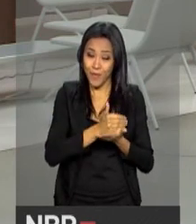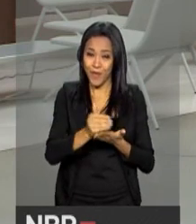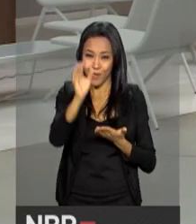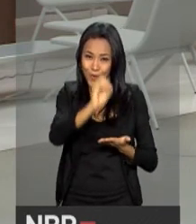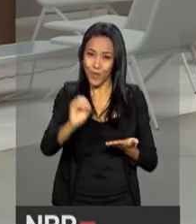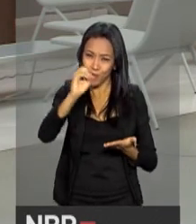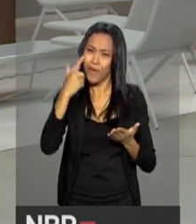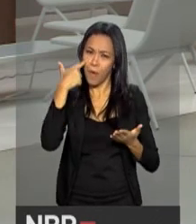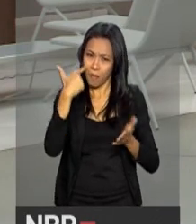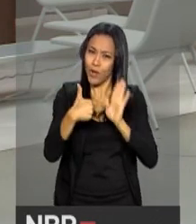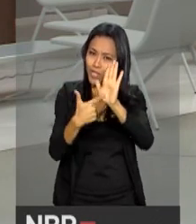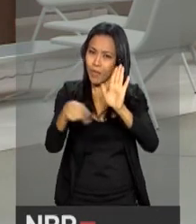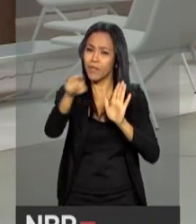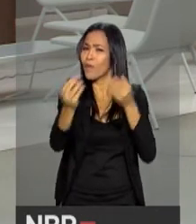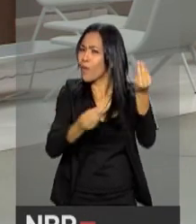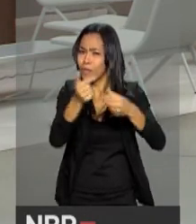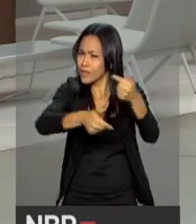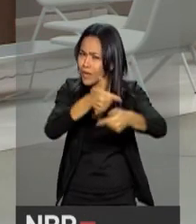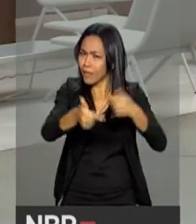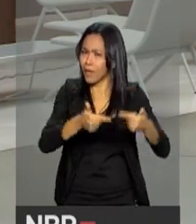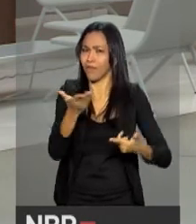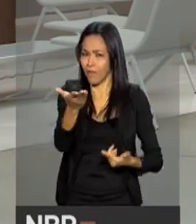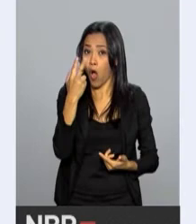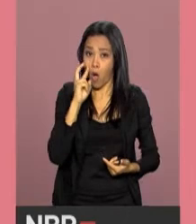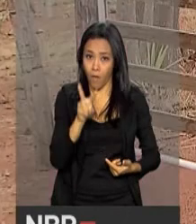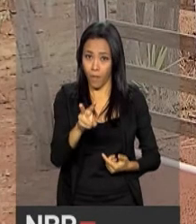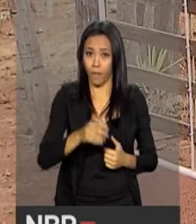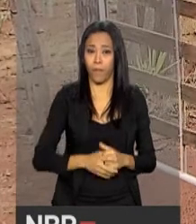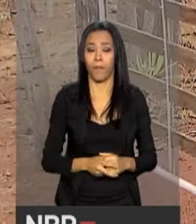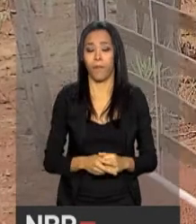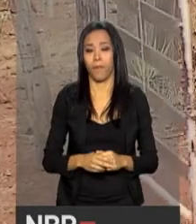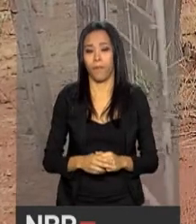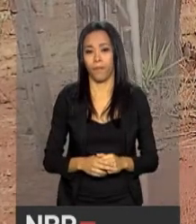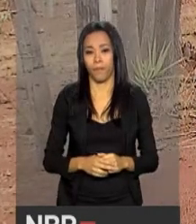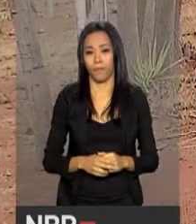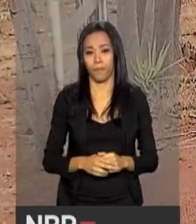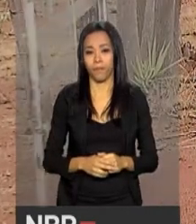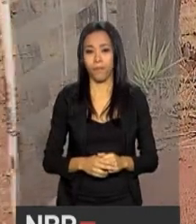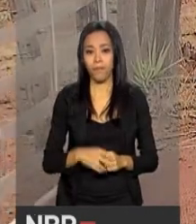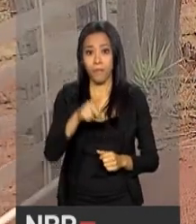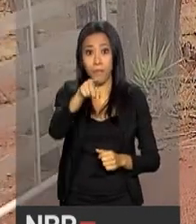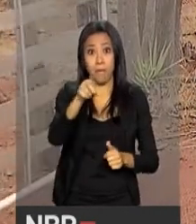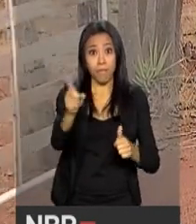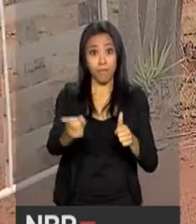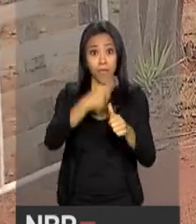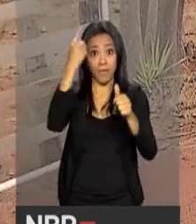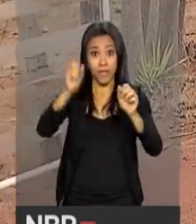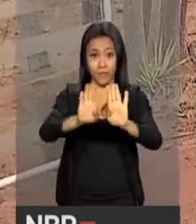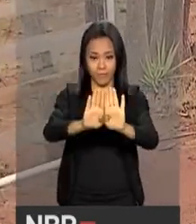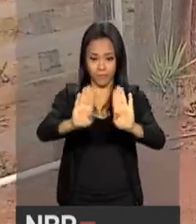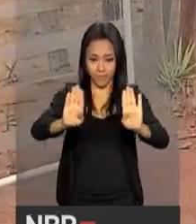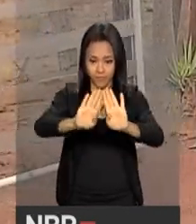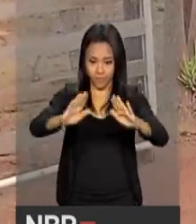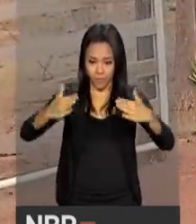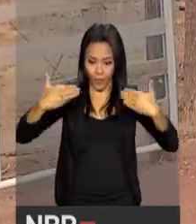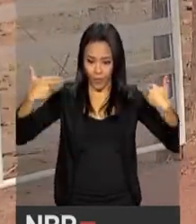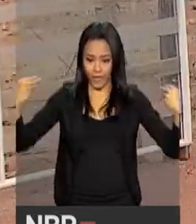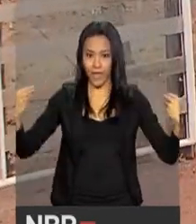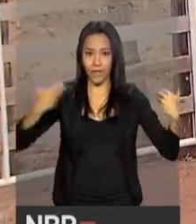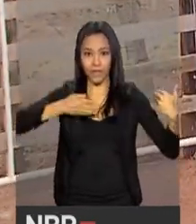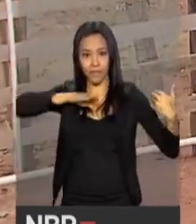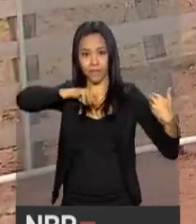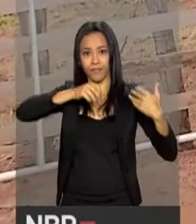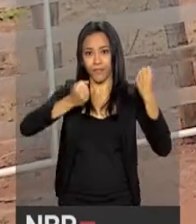você como está sendo esse trabalho na prática olha só as primeiras porteiras para o censo agropecuário